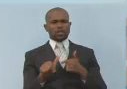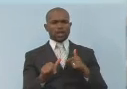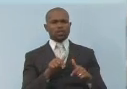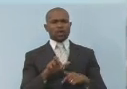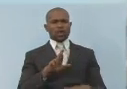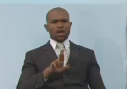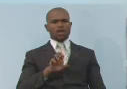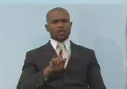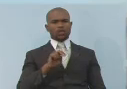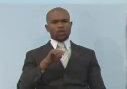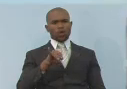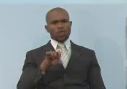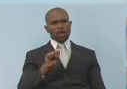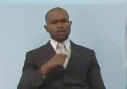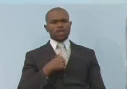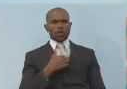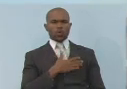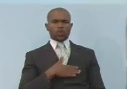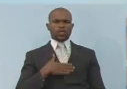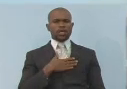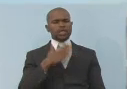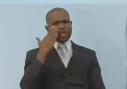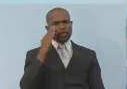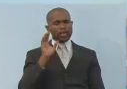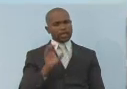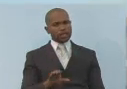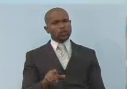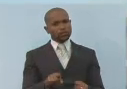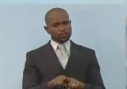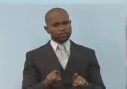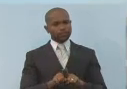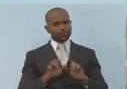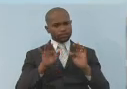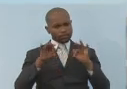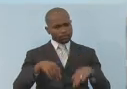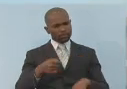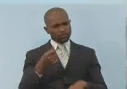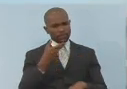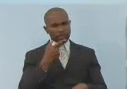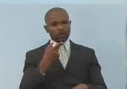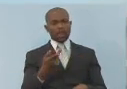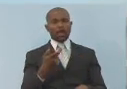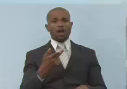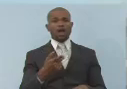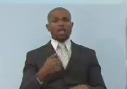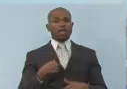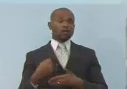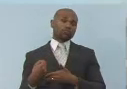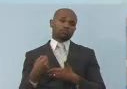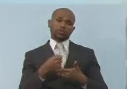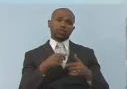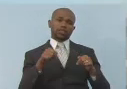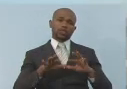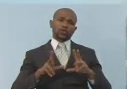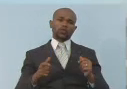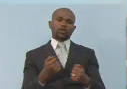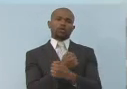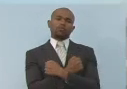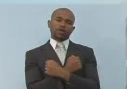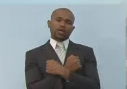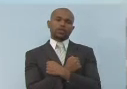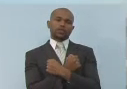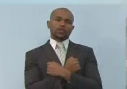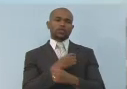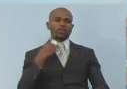regionais. Gostaria de saber isso. E também, para finalizando a minha fala, trago aqui a todos um abraço aí